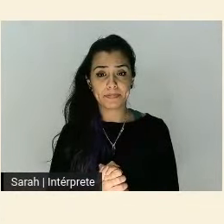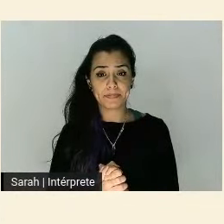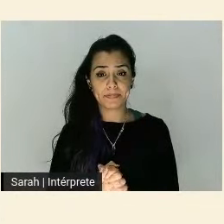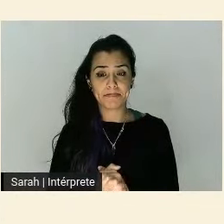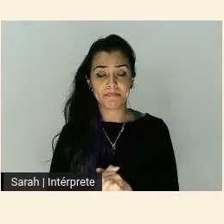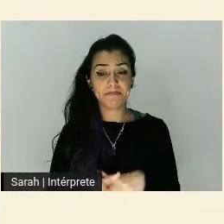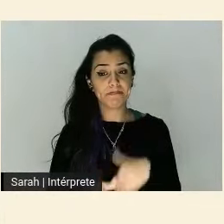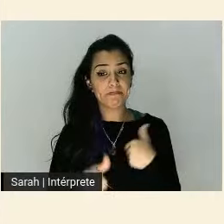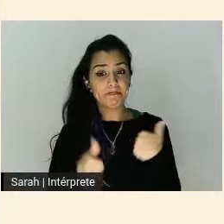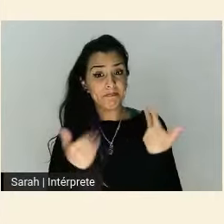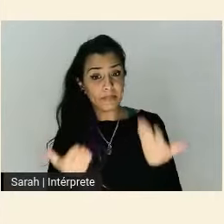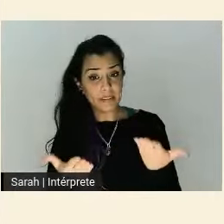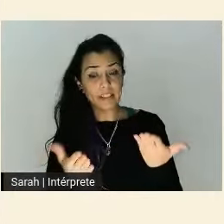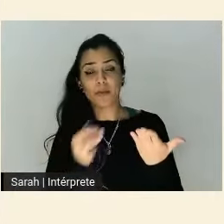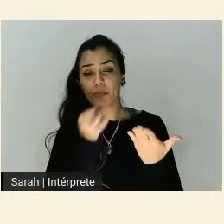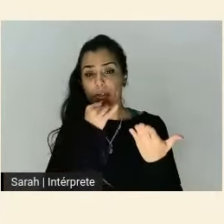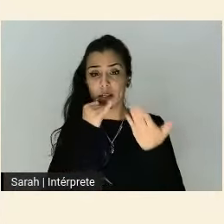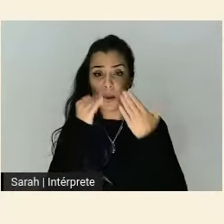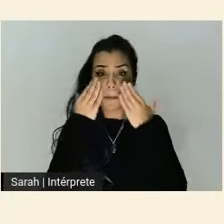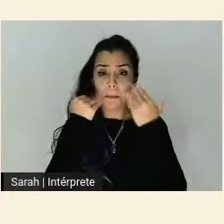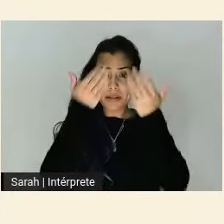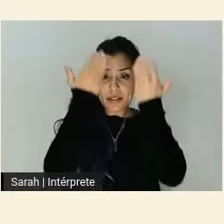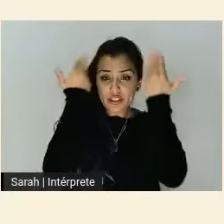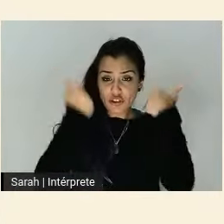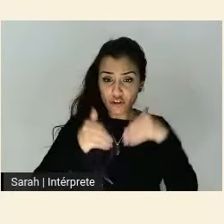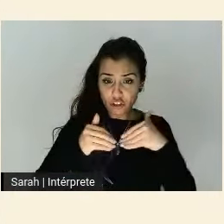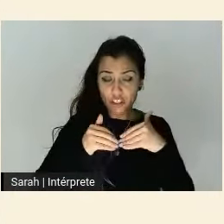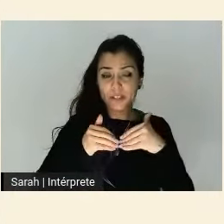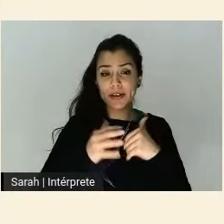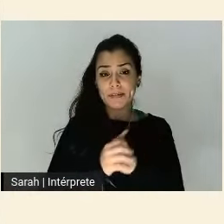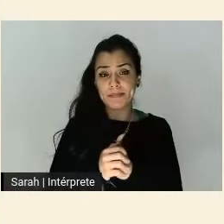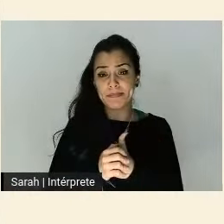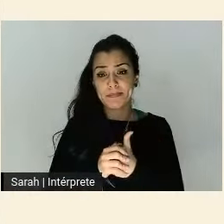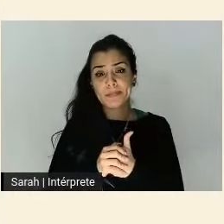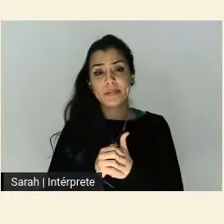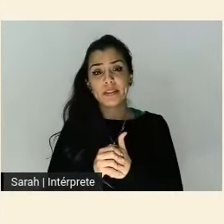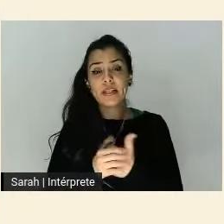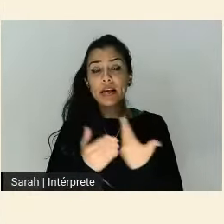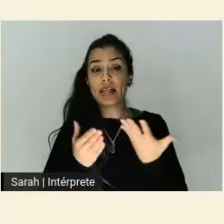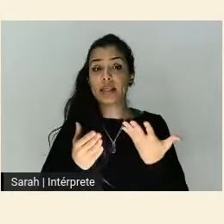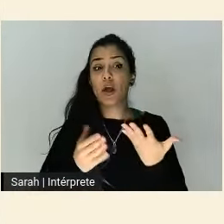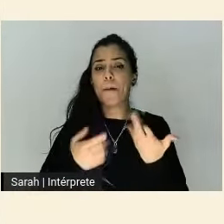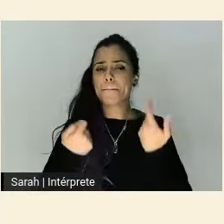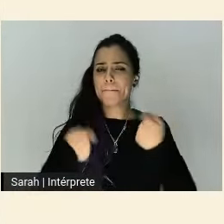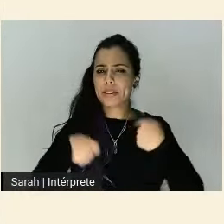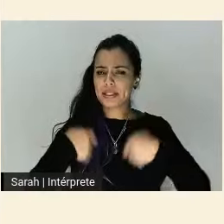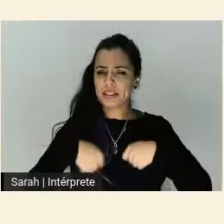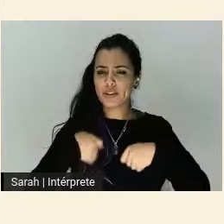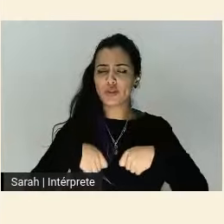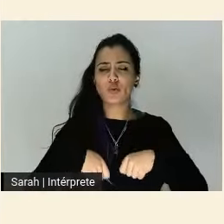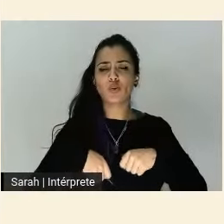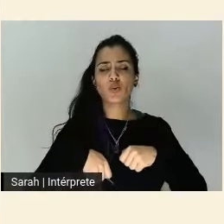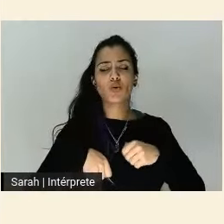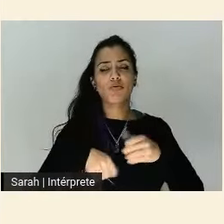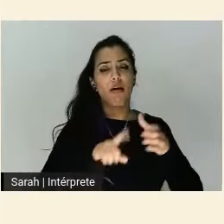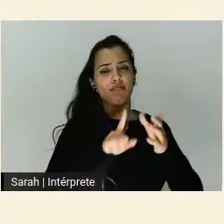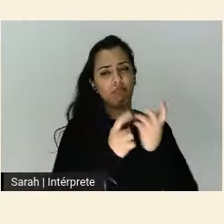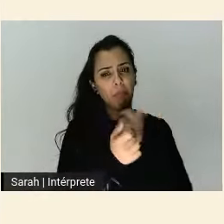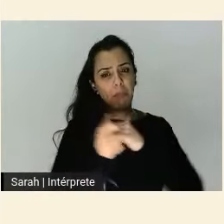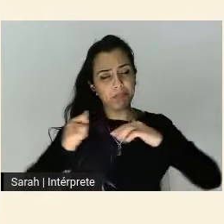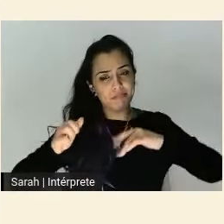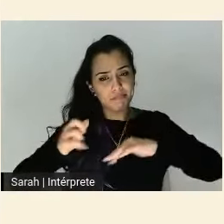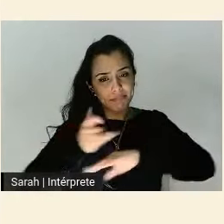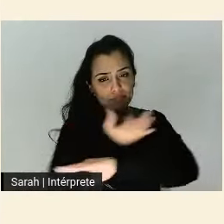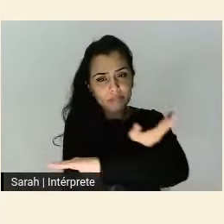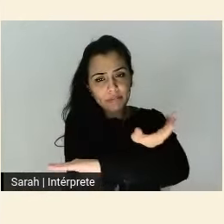indígena. Rompendo fronteiras, o herói teve que sair do mato e ir para o centro. Esse